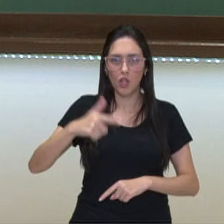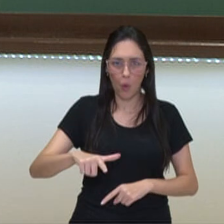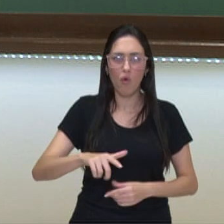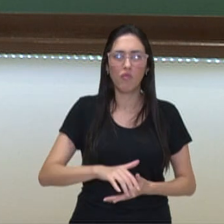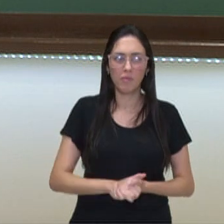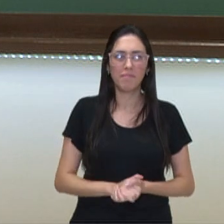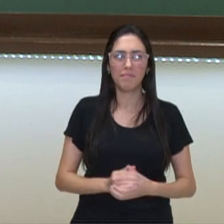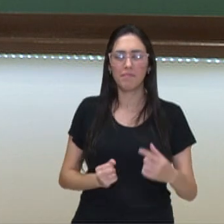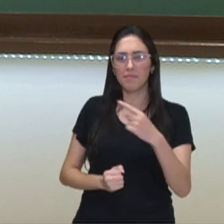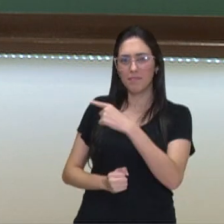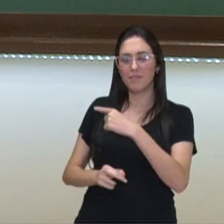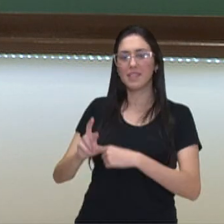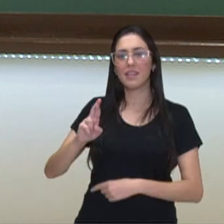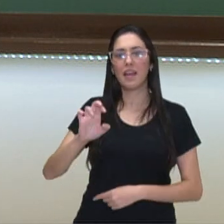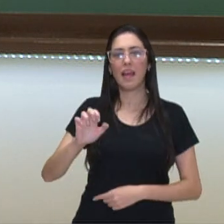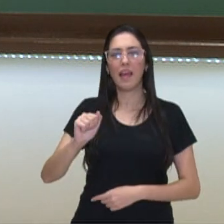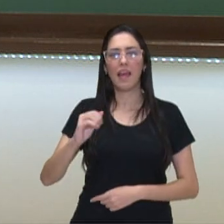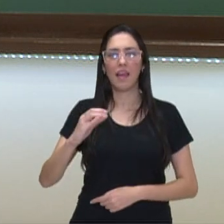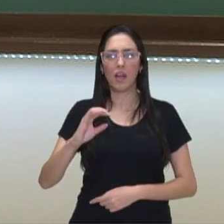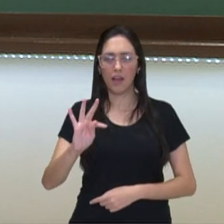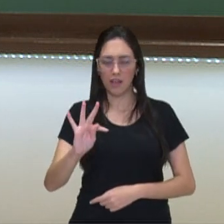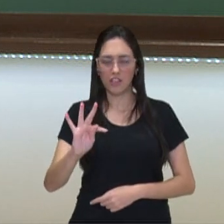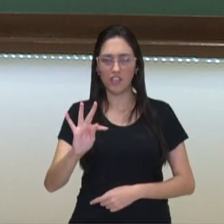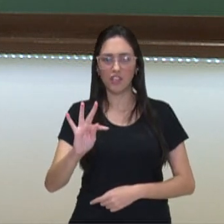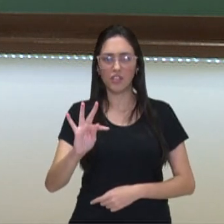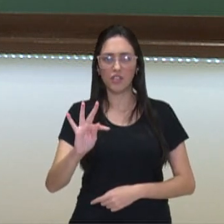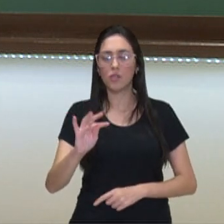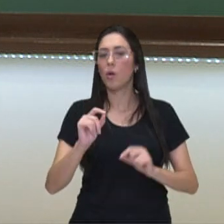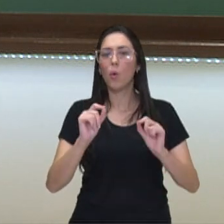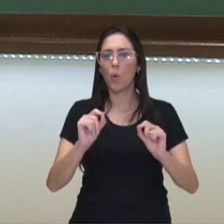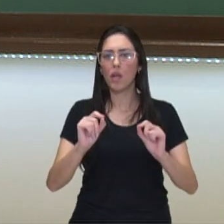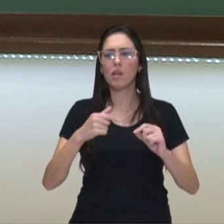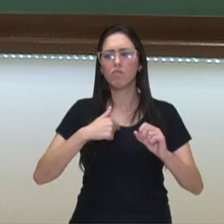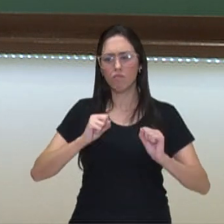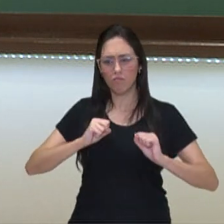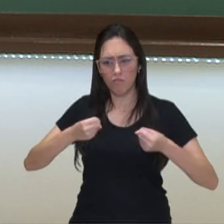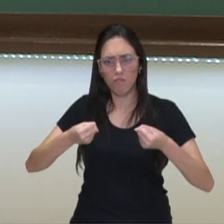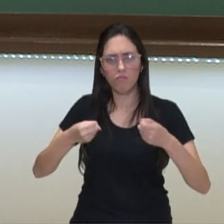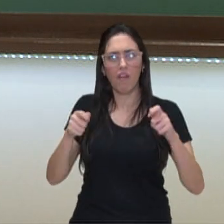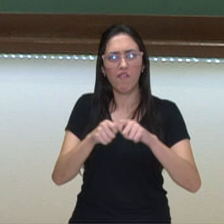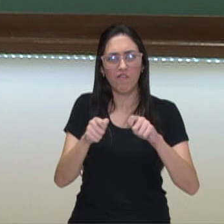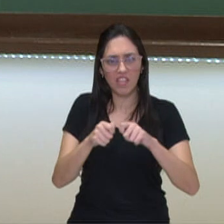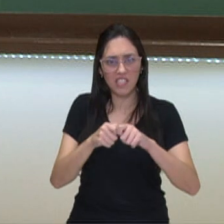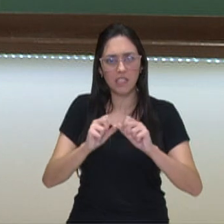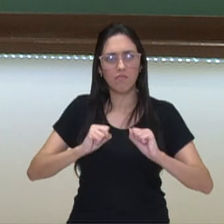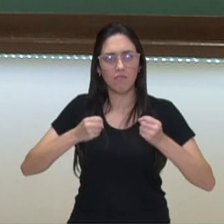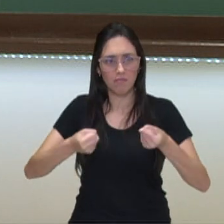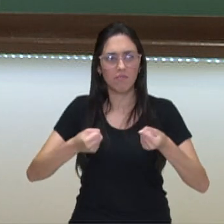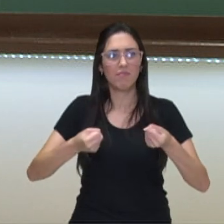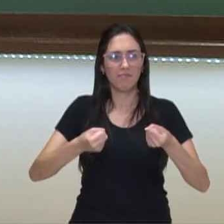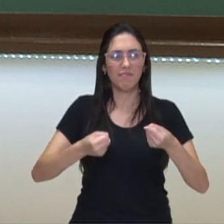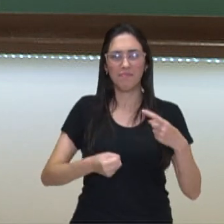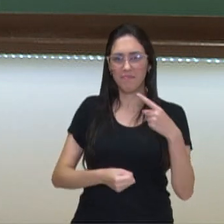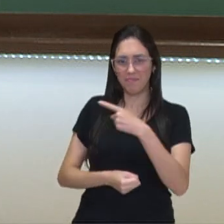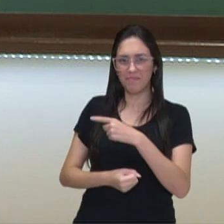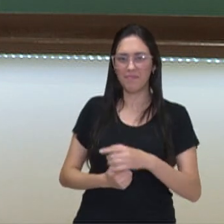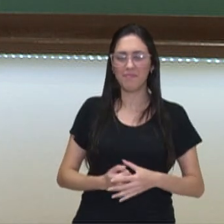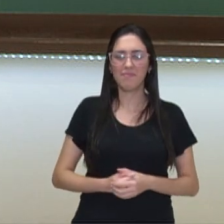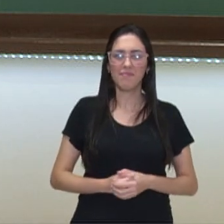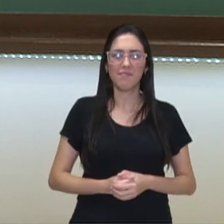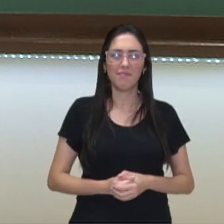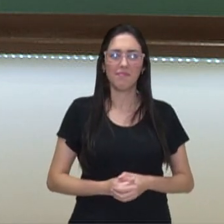aqui temos react, que seria reagir. Tenho act, agir, react, reagir.